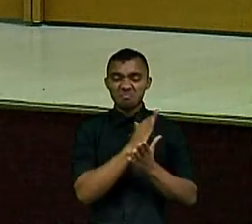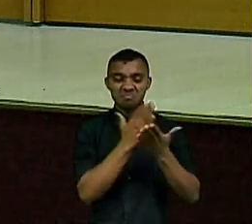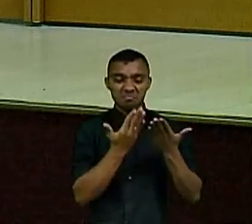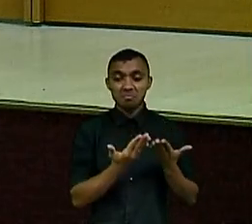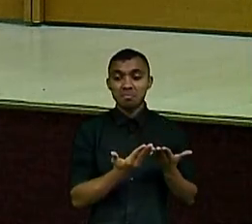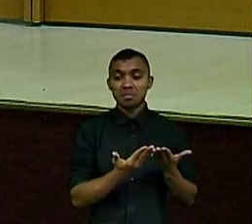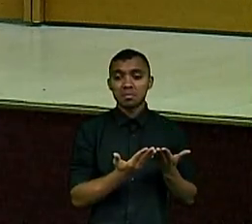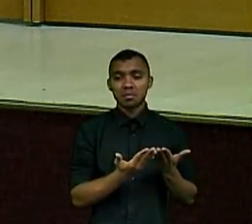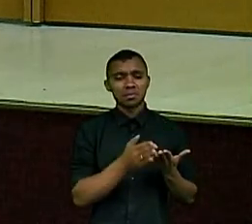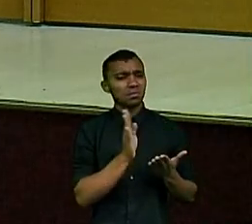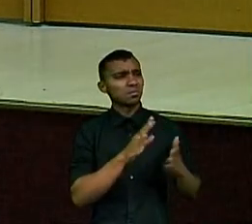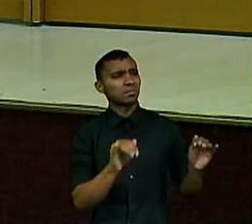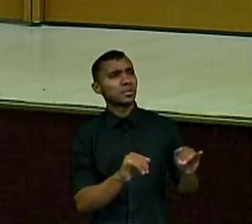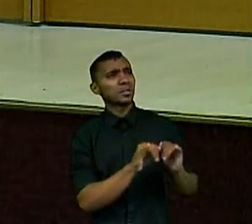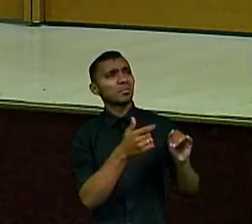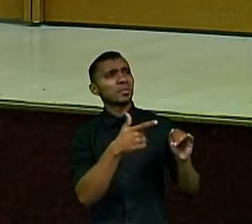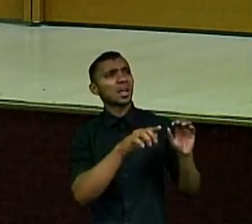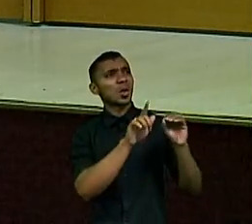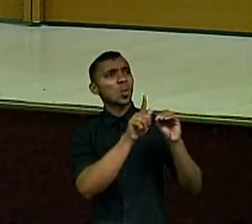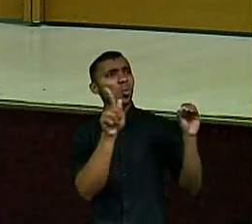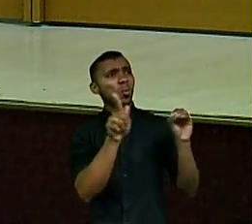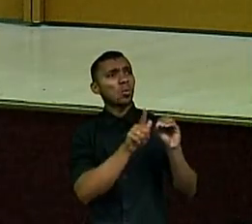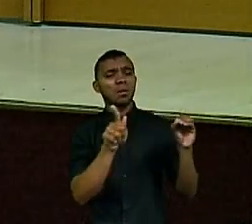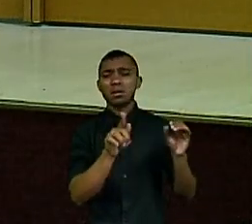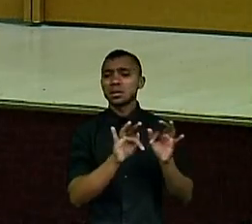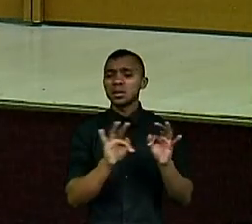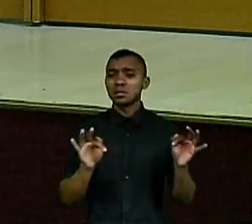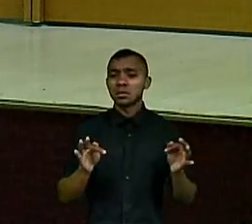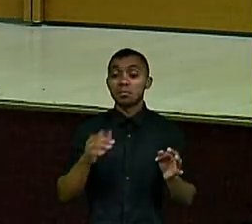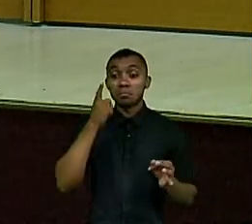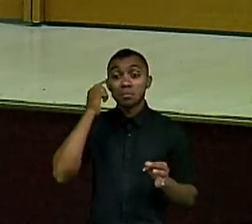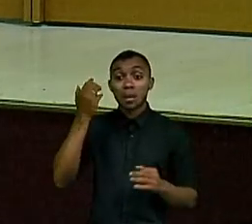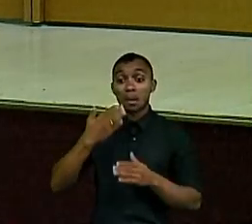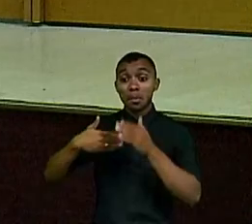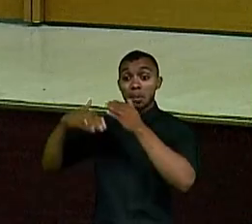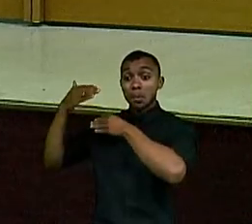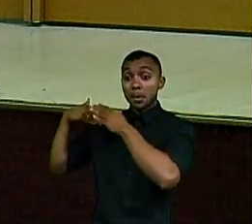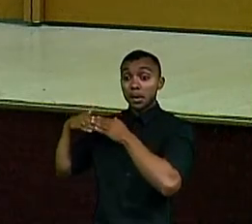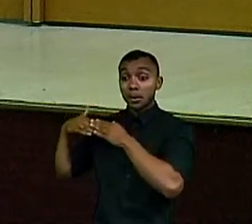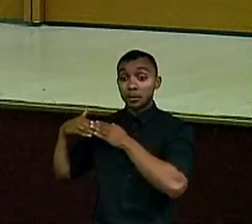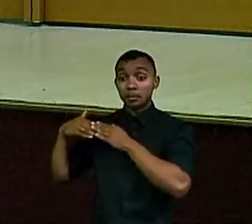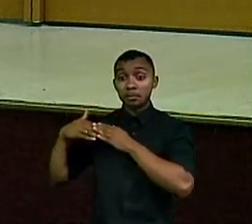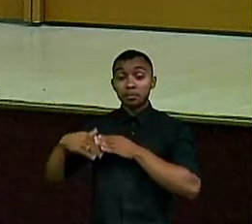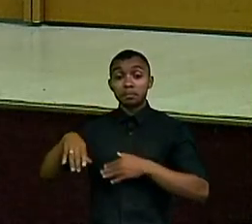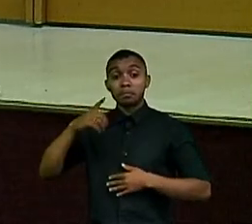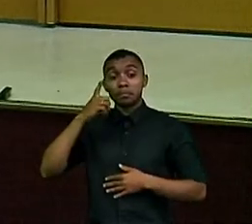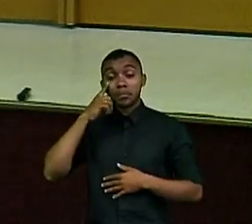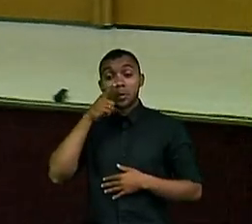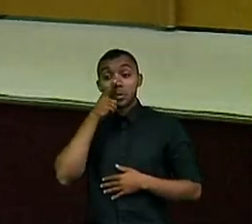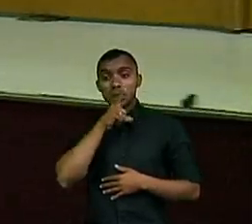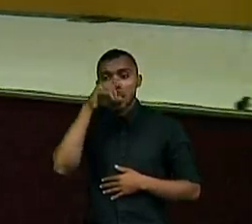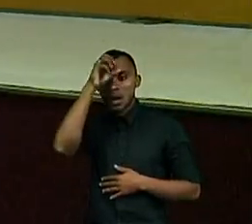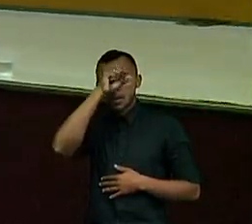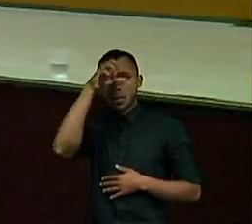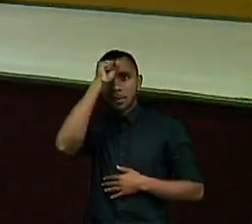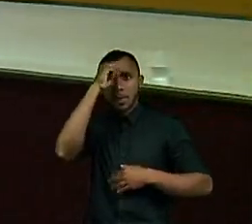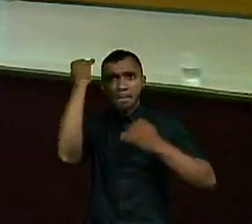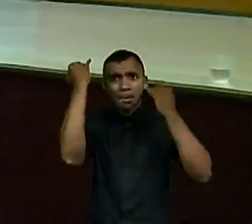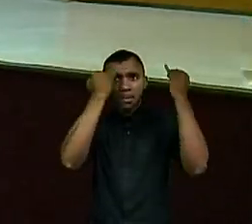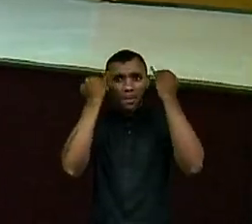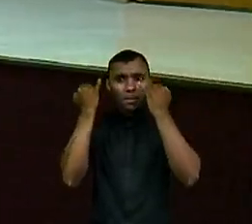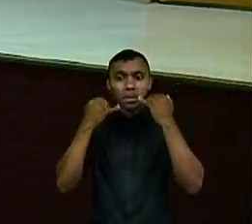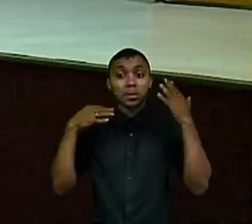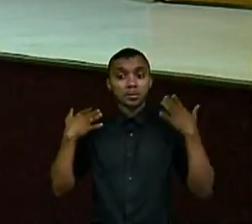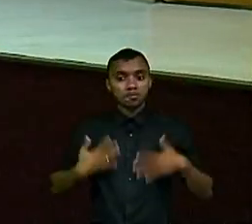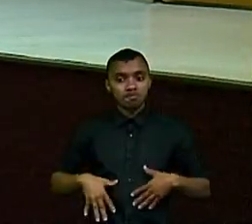besteira ela não tinha Google não é só dar um Google pessoal para época você poder caminhar com conhecimento da humanidade era